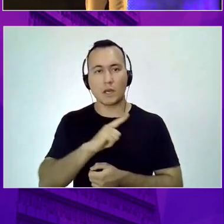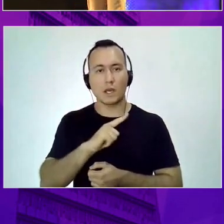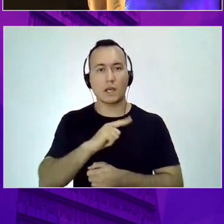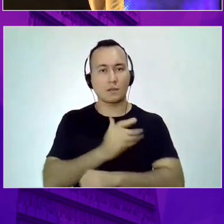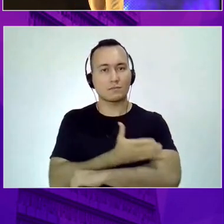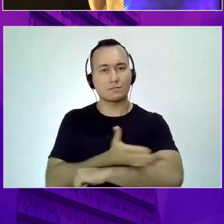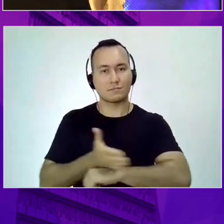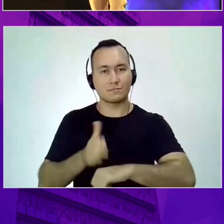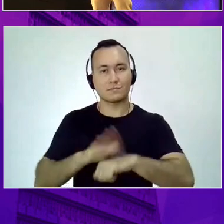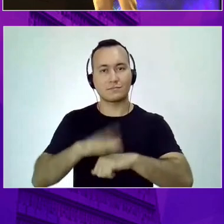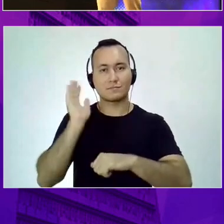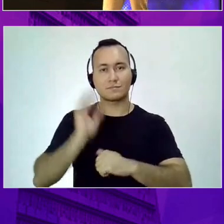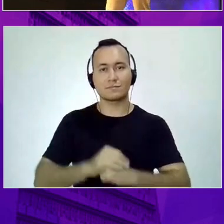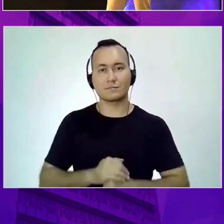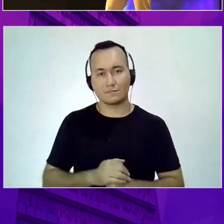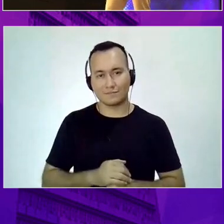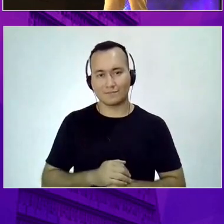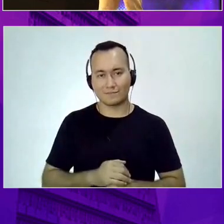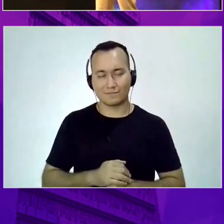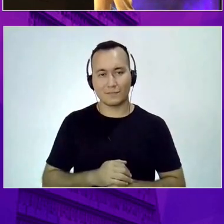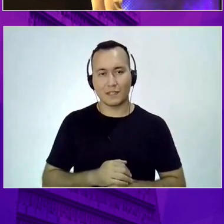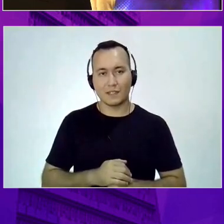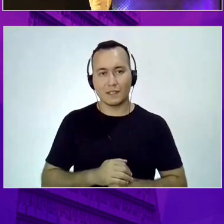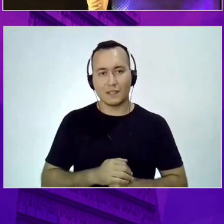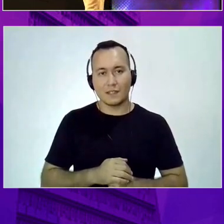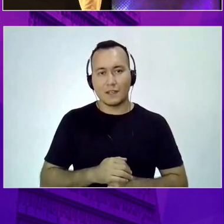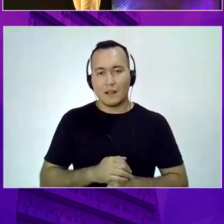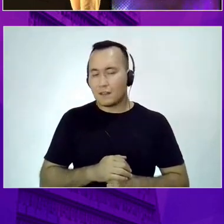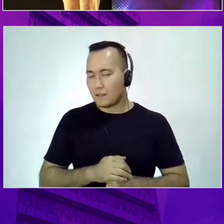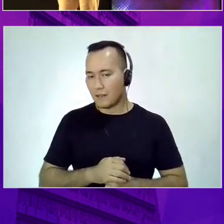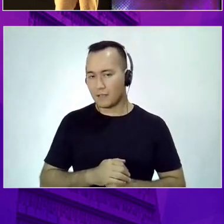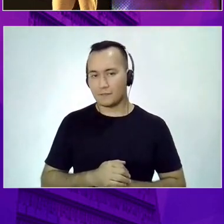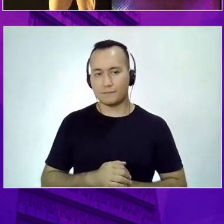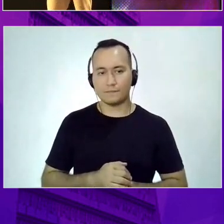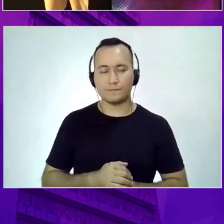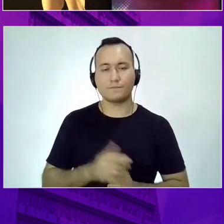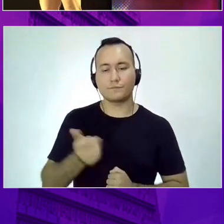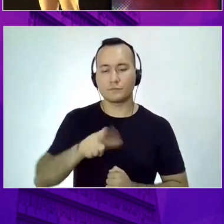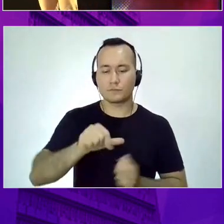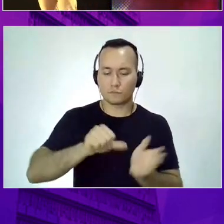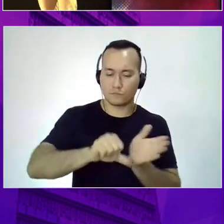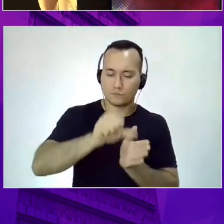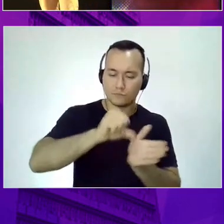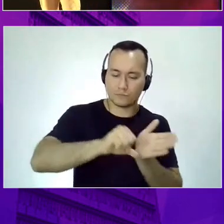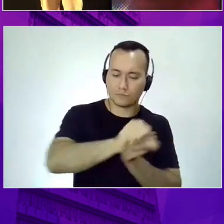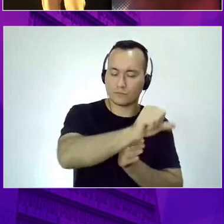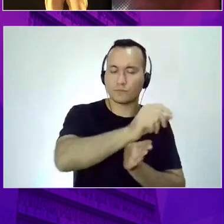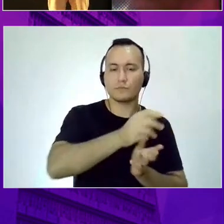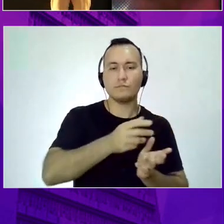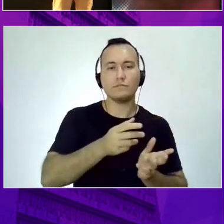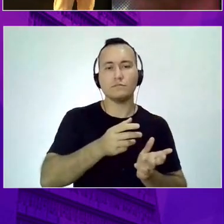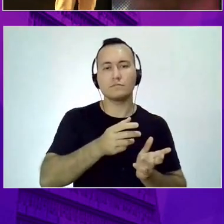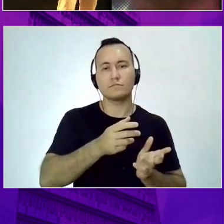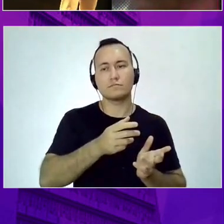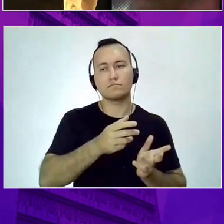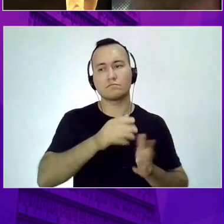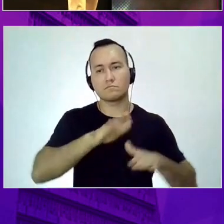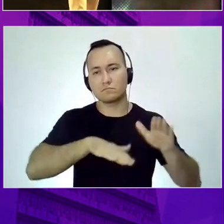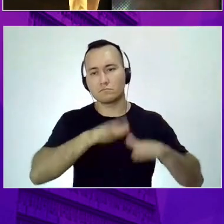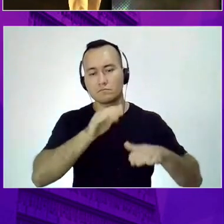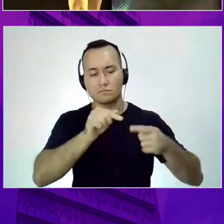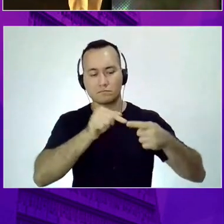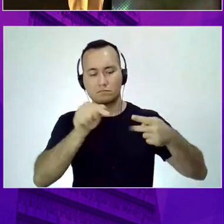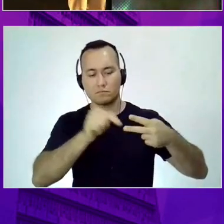a gente trabalhar com sprints semanais ou sprints quinzenais, como acaba sendo muitas vezes o padrão, o quinzenal, ali 2 semanas, o que será que faz